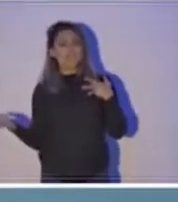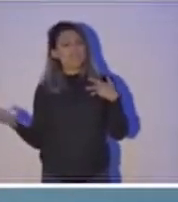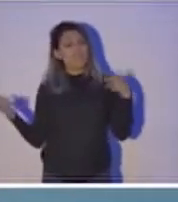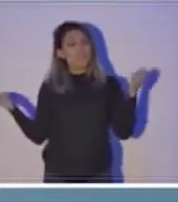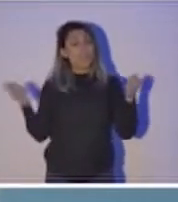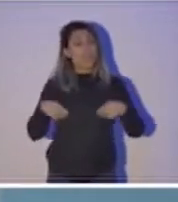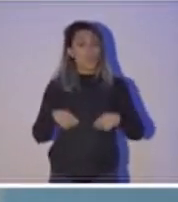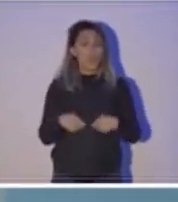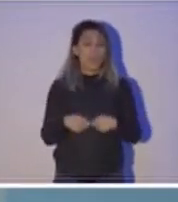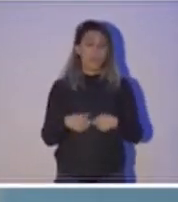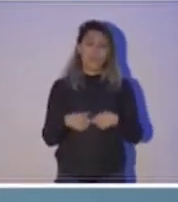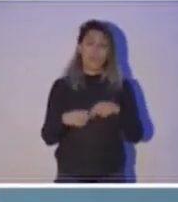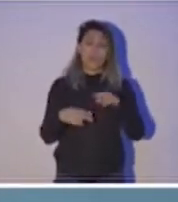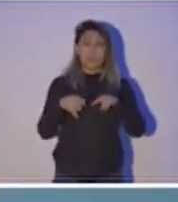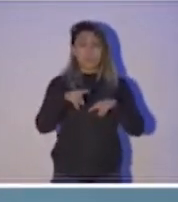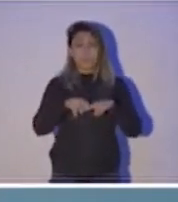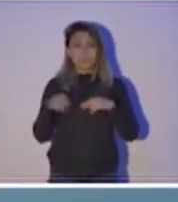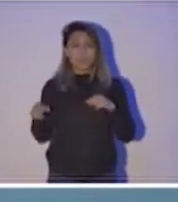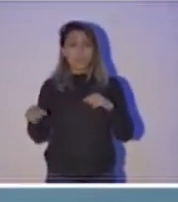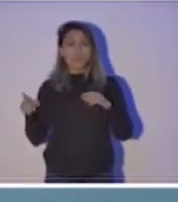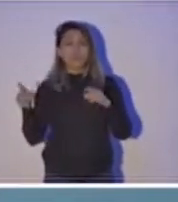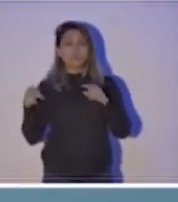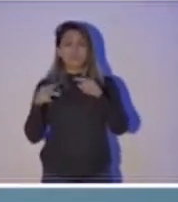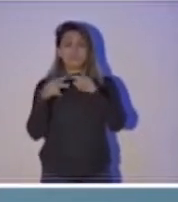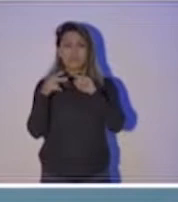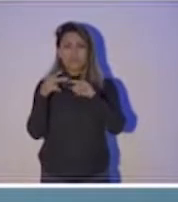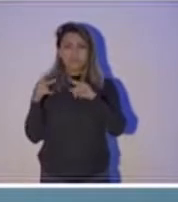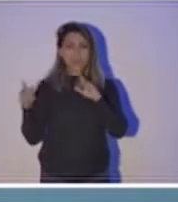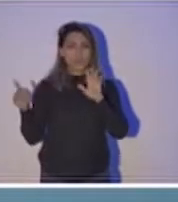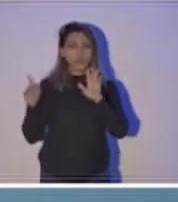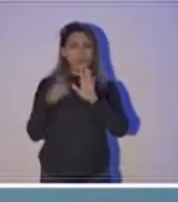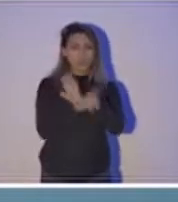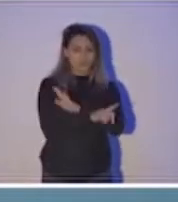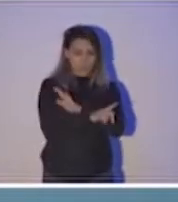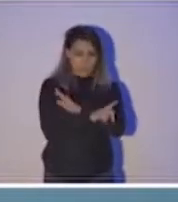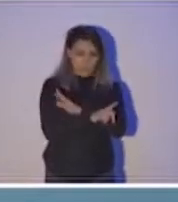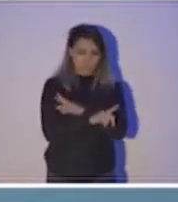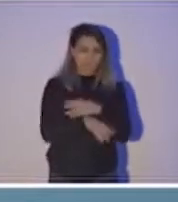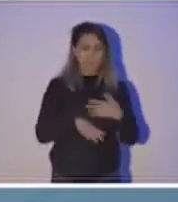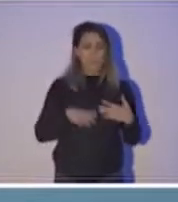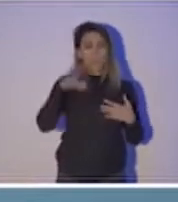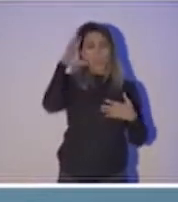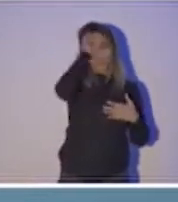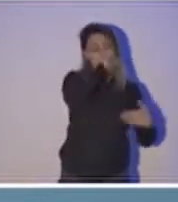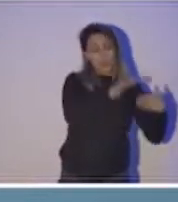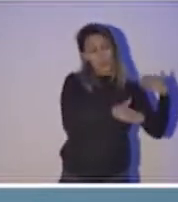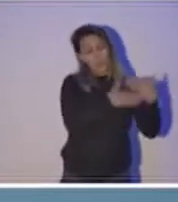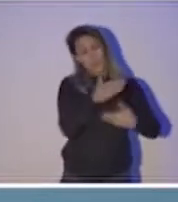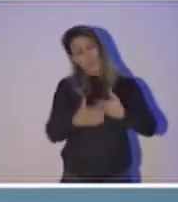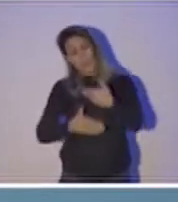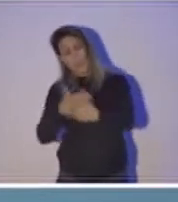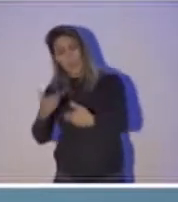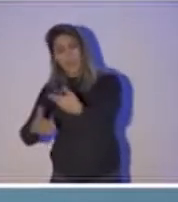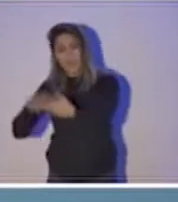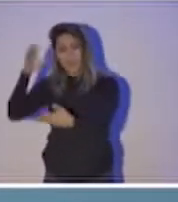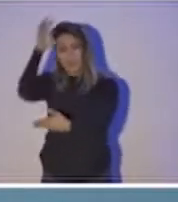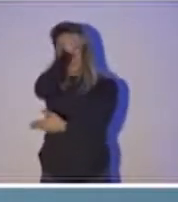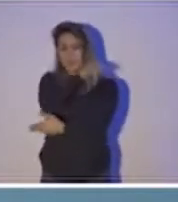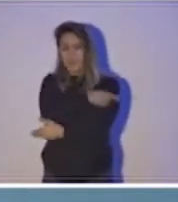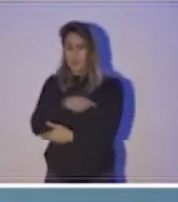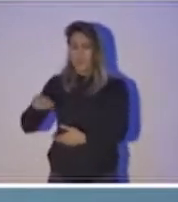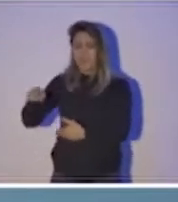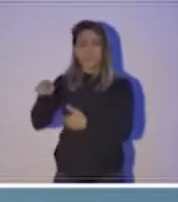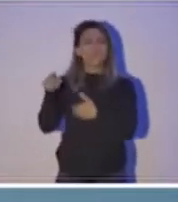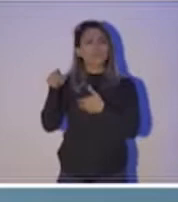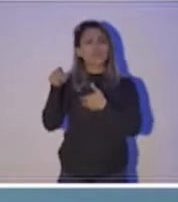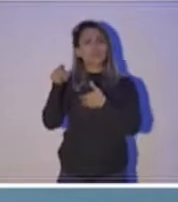2 coisas. No processo de aprender, quais eram os fatores que engajavam eles na